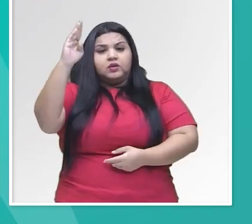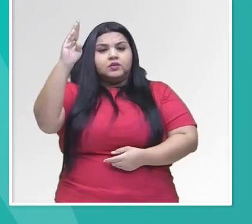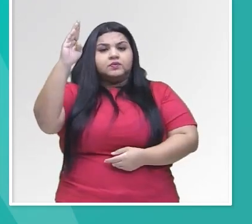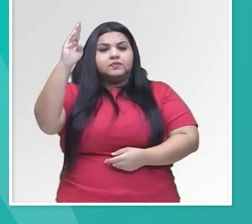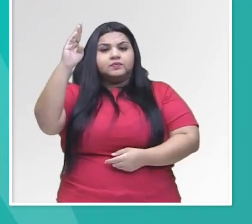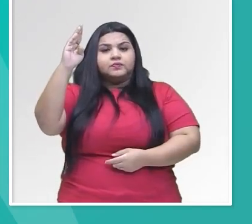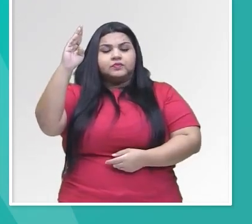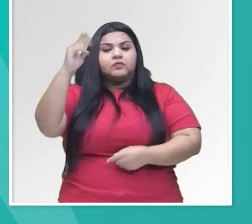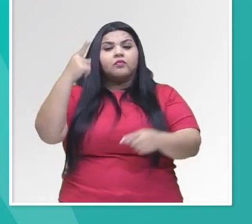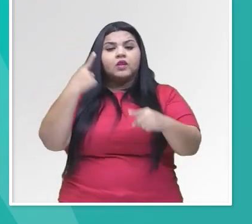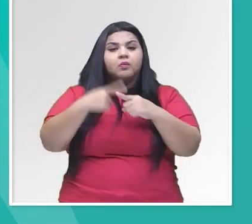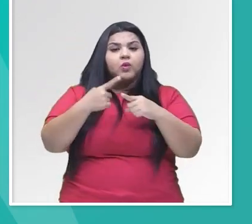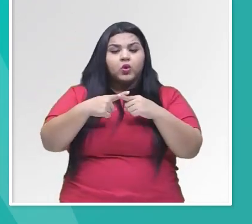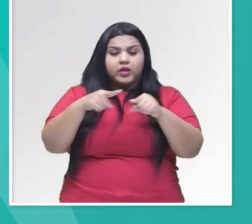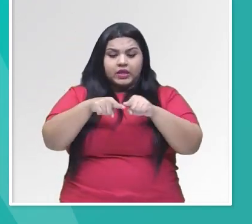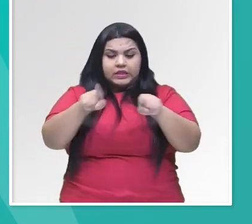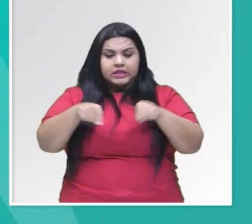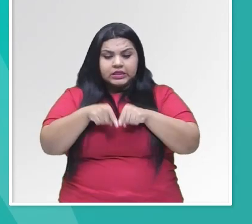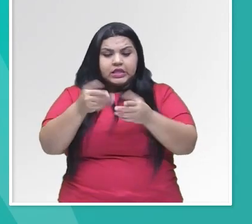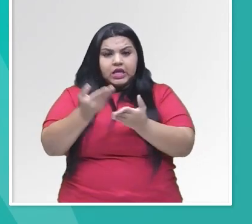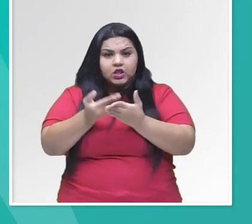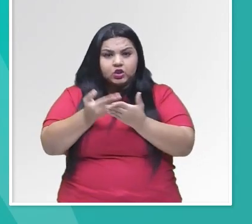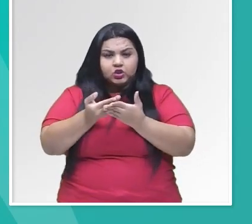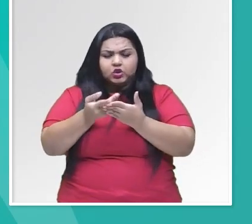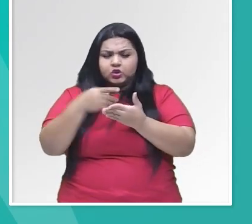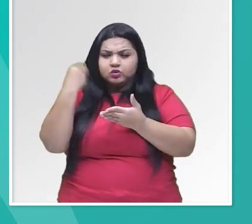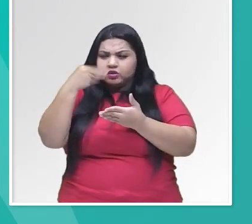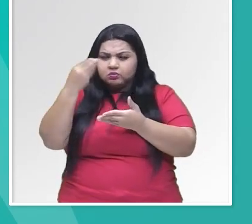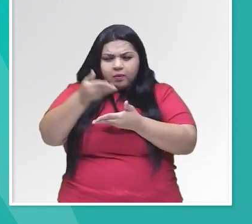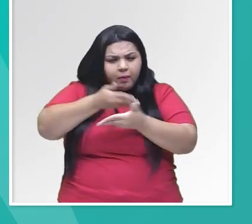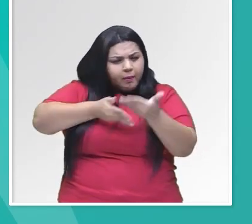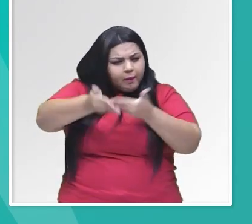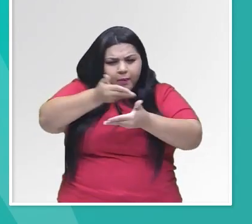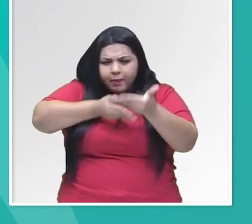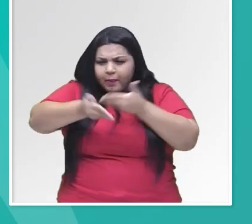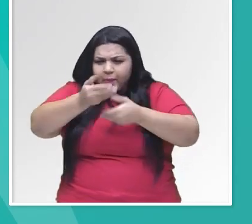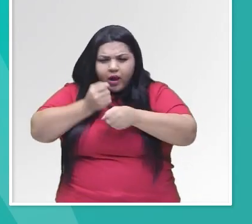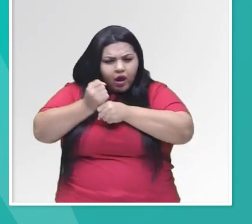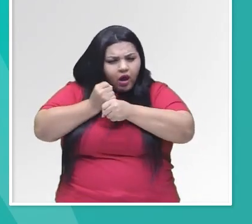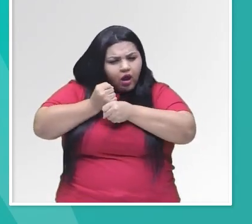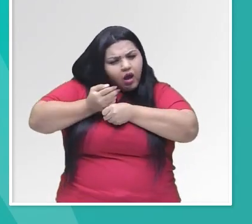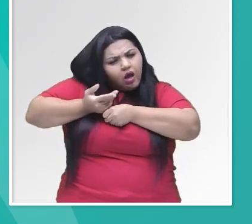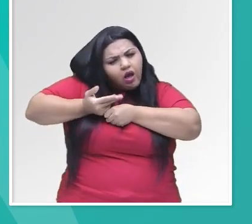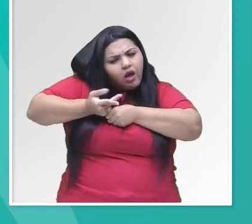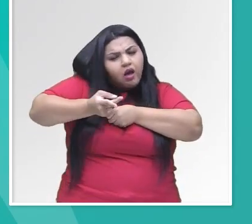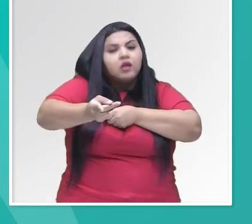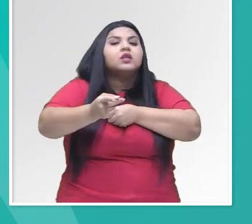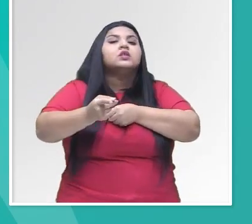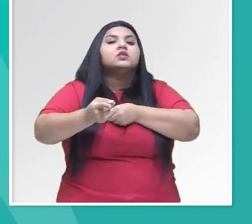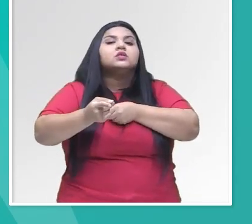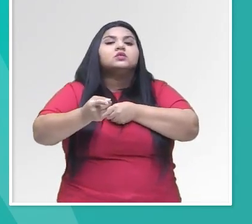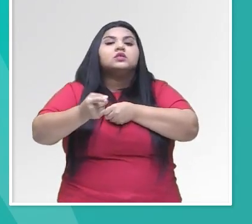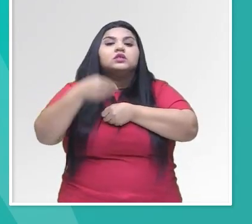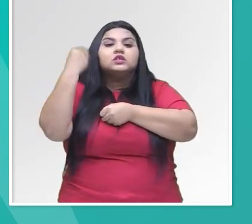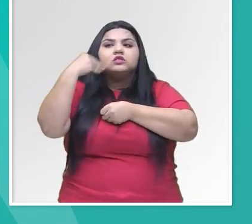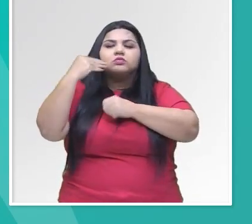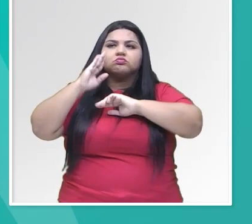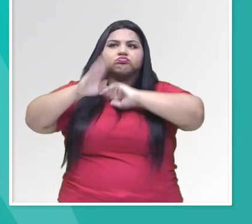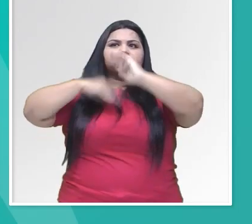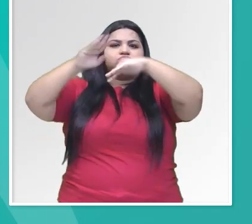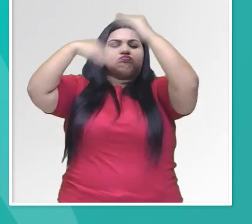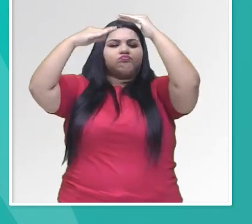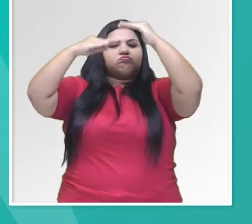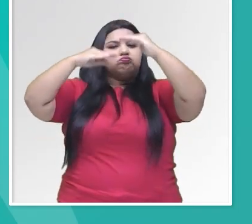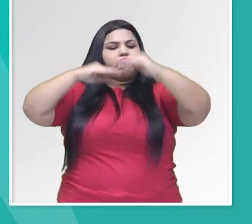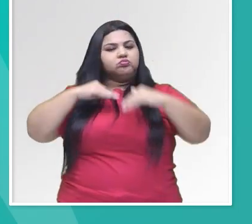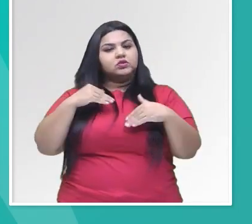principalmente, porque na sala de aula nós trocamos experiências durante todo um ano e estas experiências nos enriquecem.